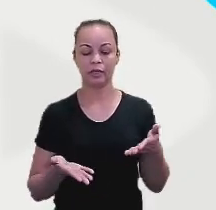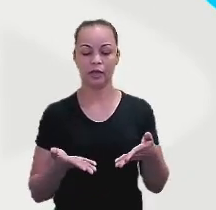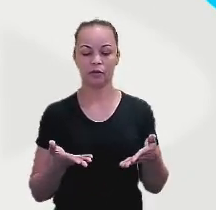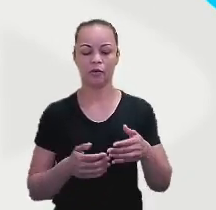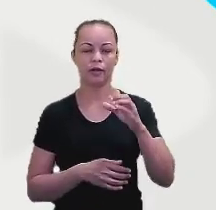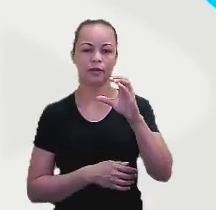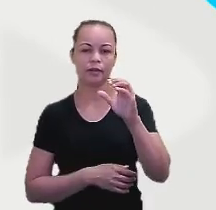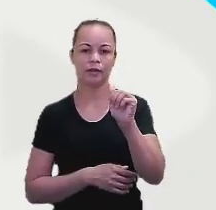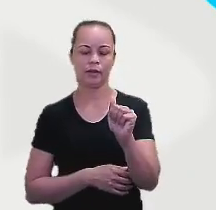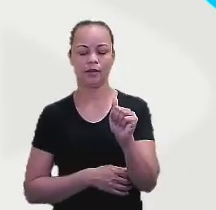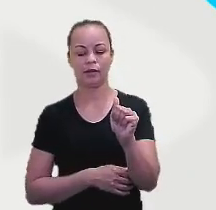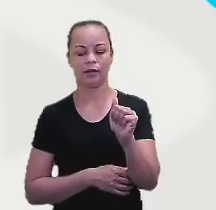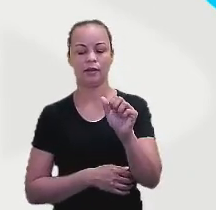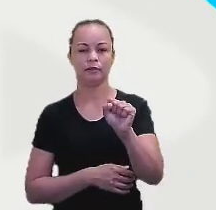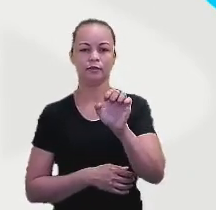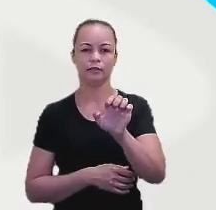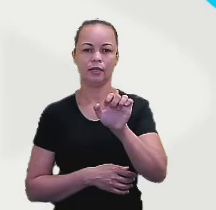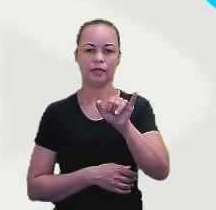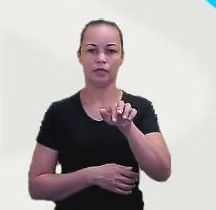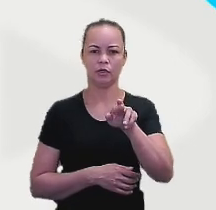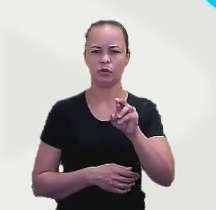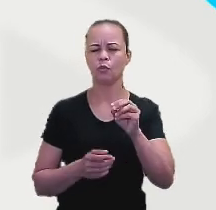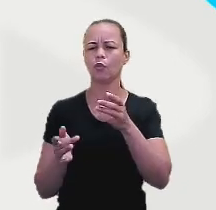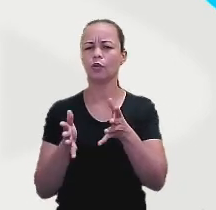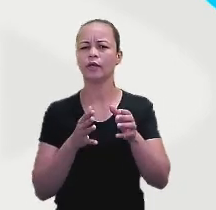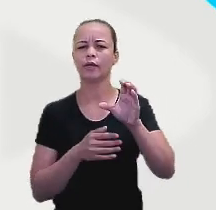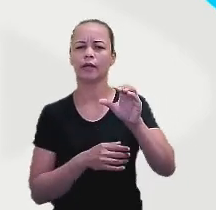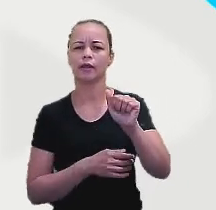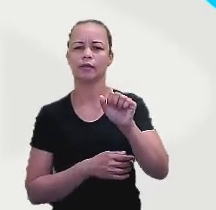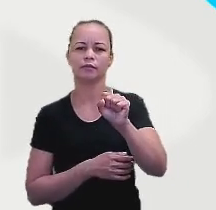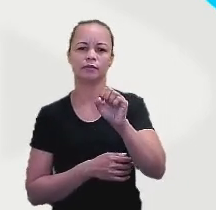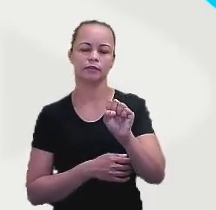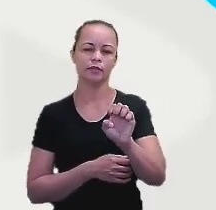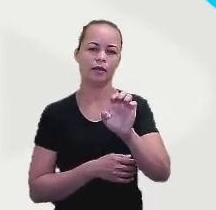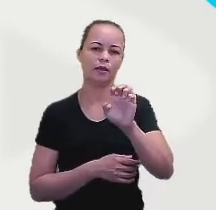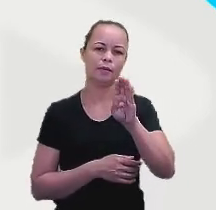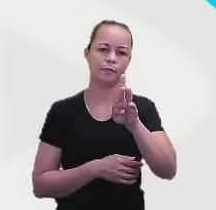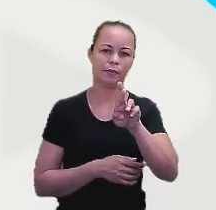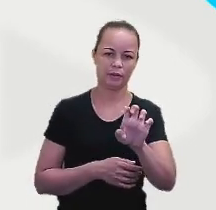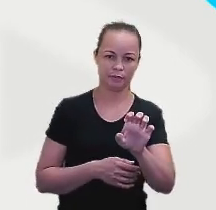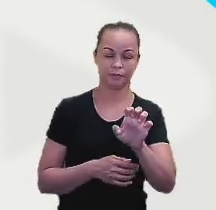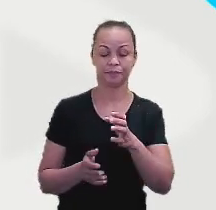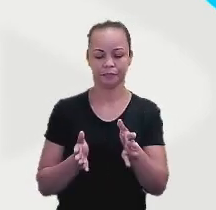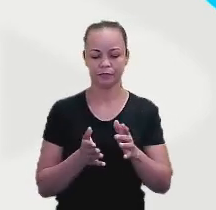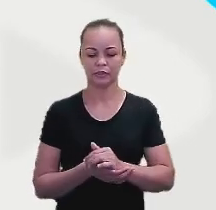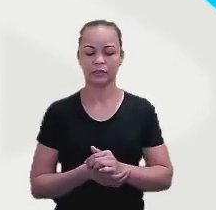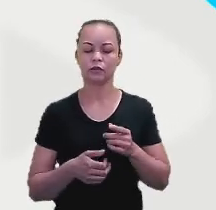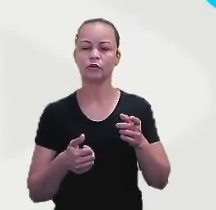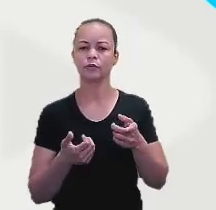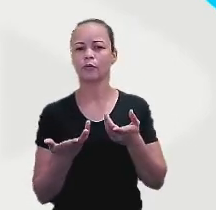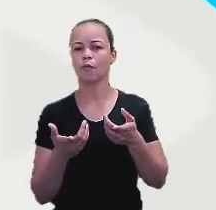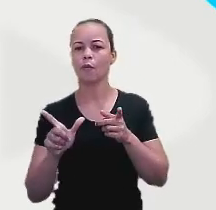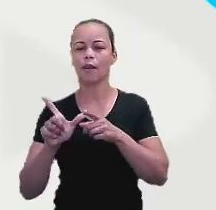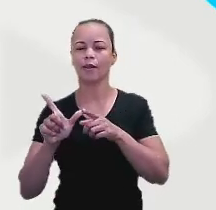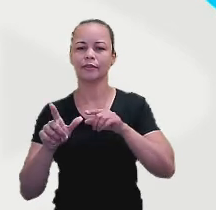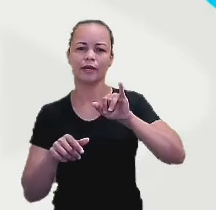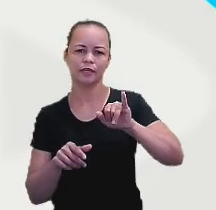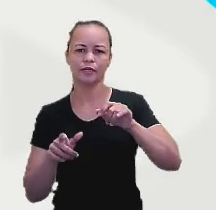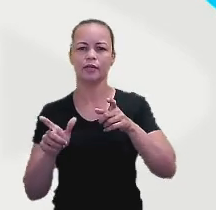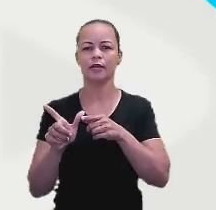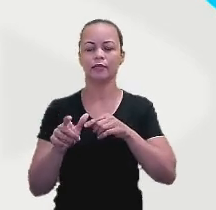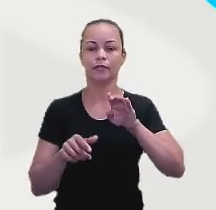e casebre. Então, eu vou para a quinta letra, que é a letra I e B. Então, quem vem